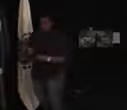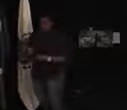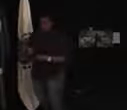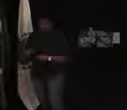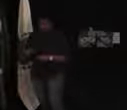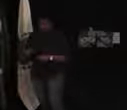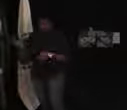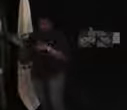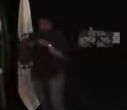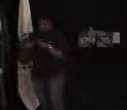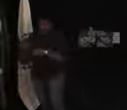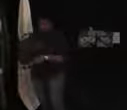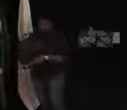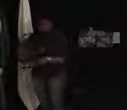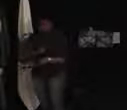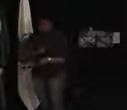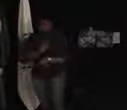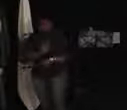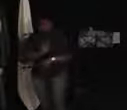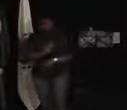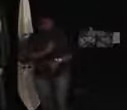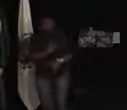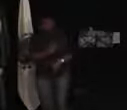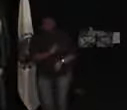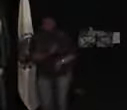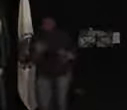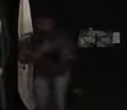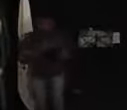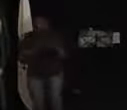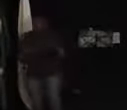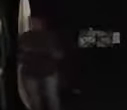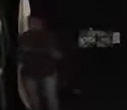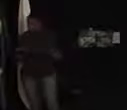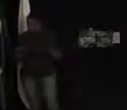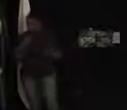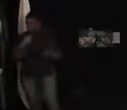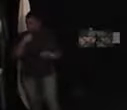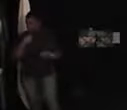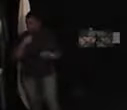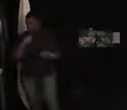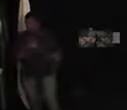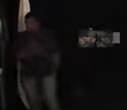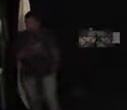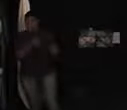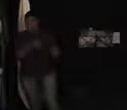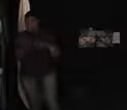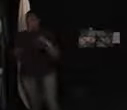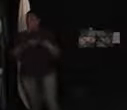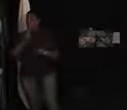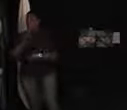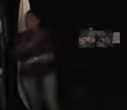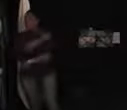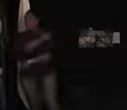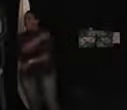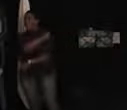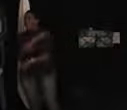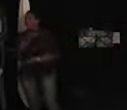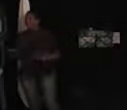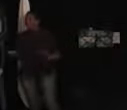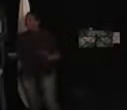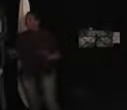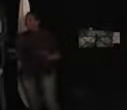hoje? Sim, eu planejei, o meu objetivo é verificar isso. Bem, essa sim,